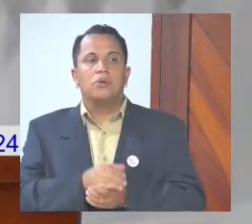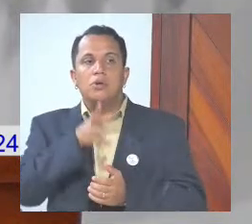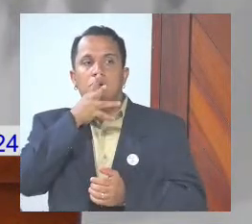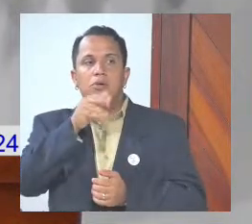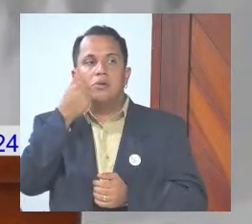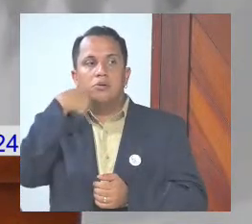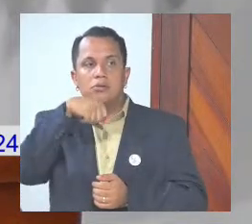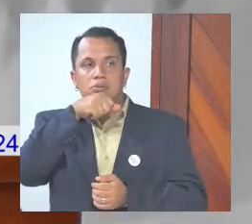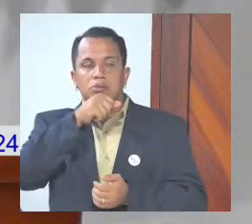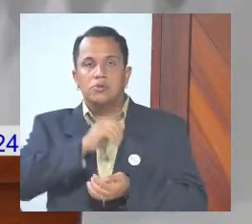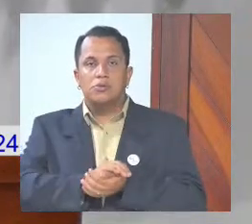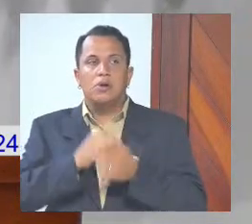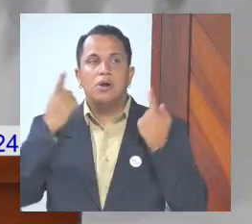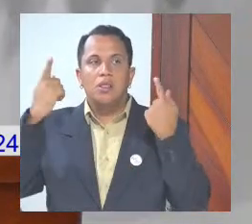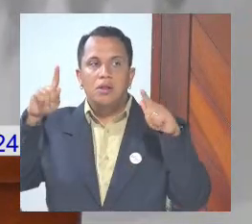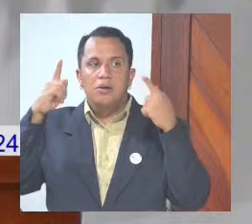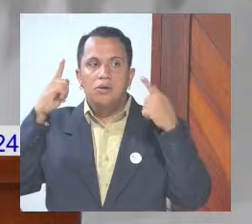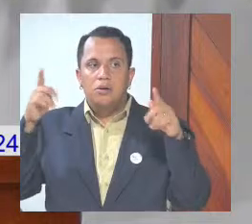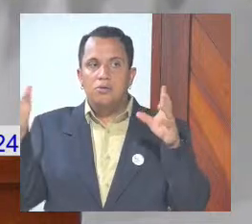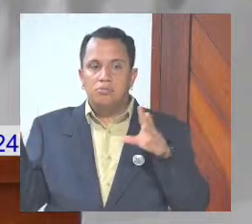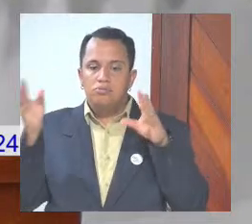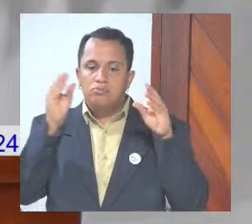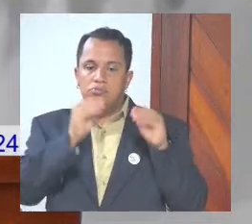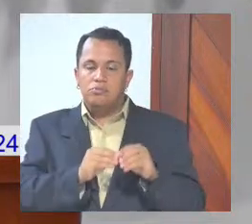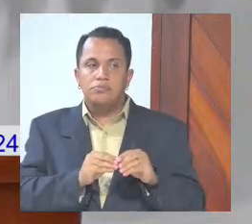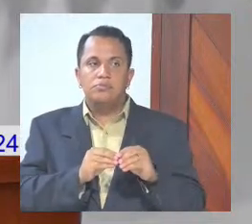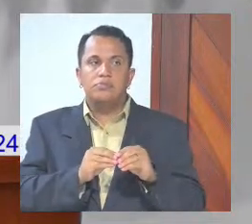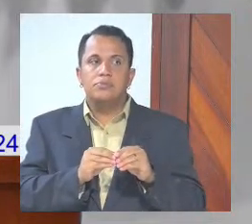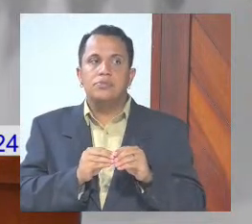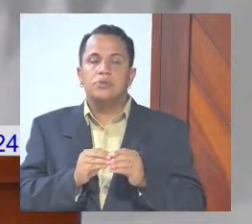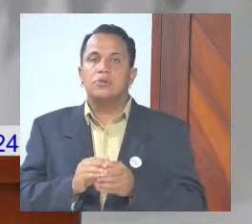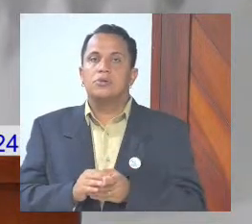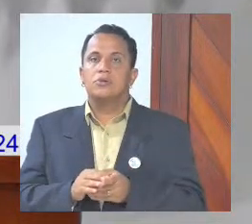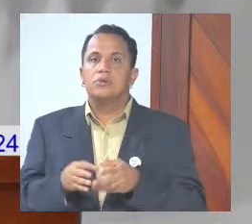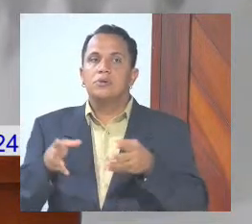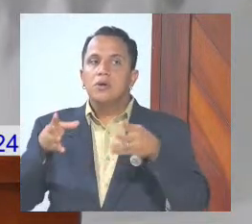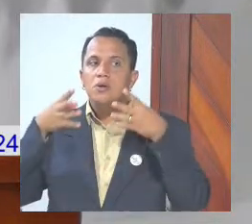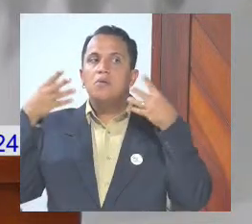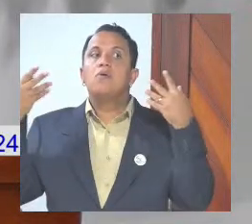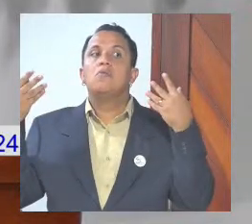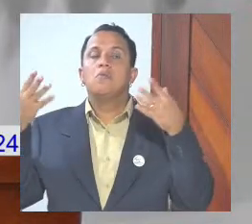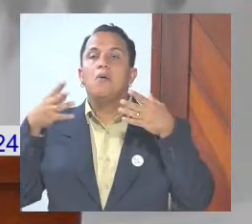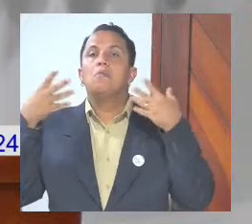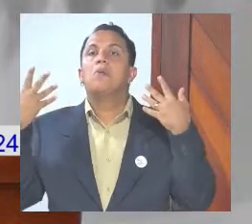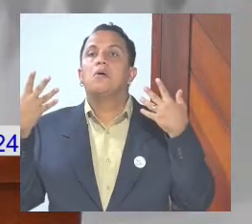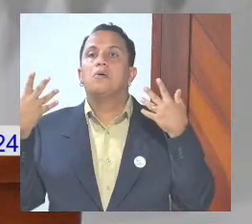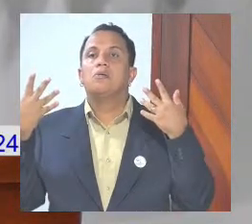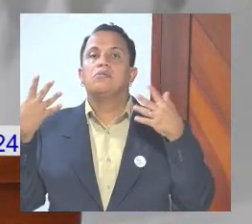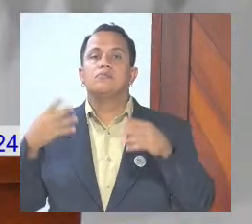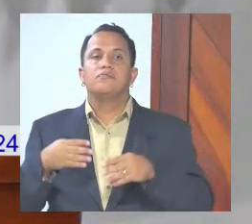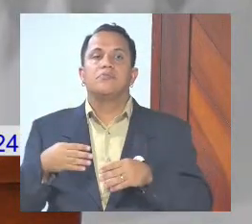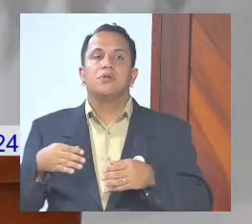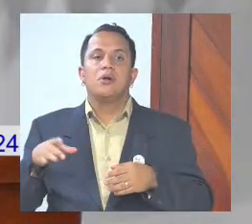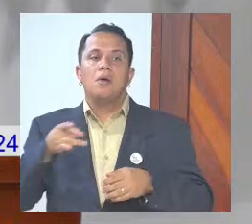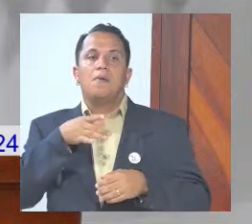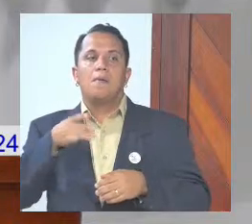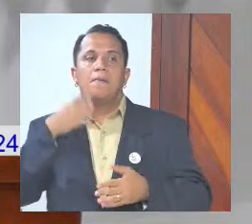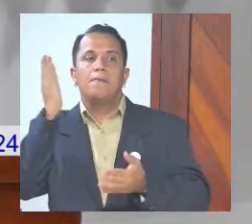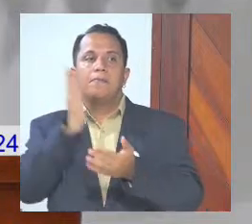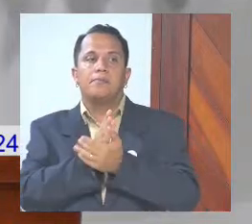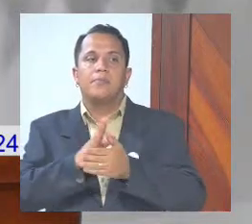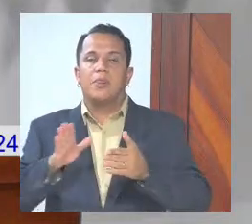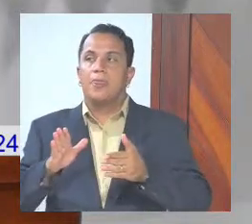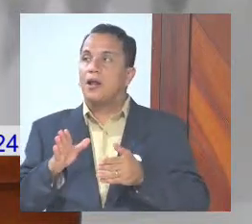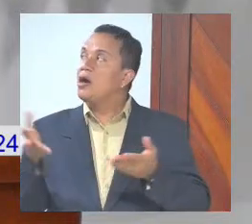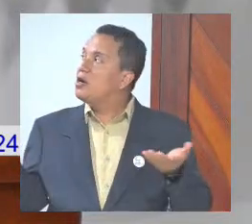pais, estão reivindicando, colocando mesmo a sua cara a olho nu, perder o medo. E